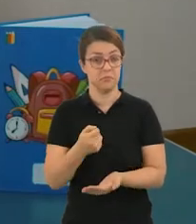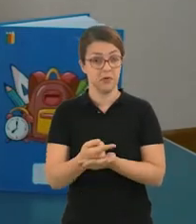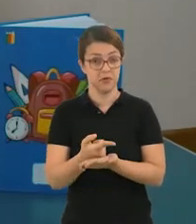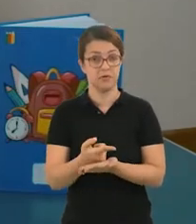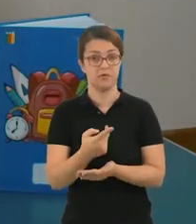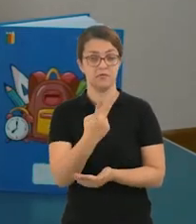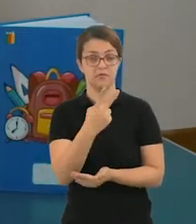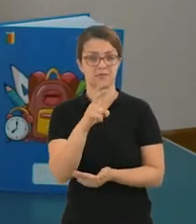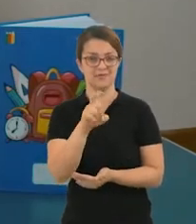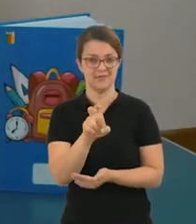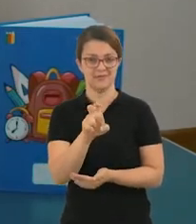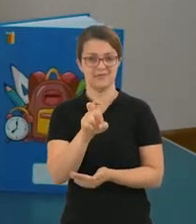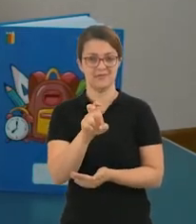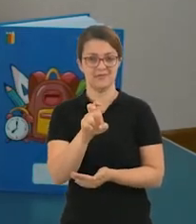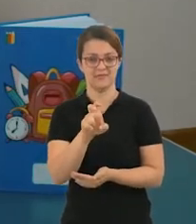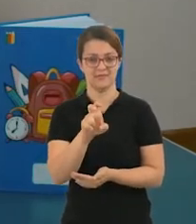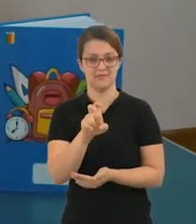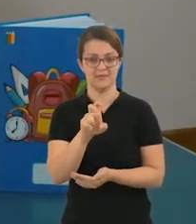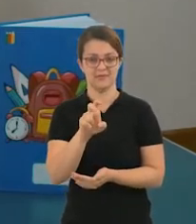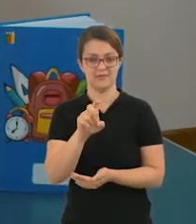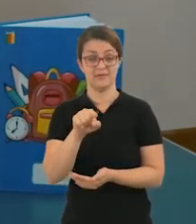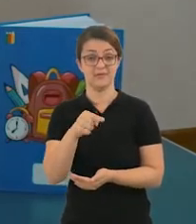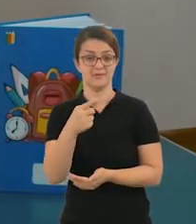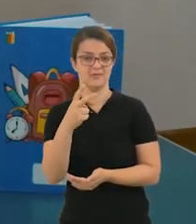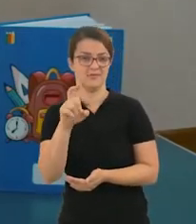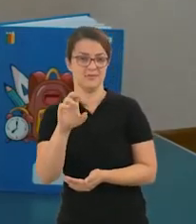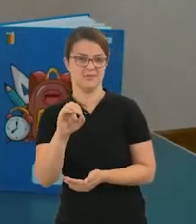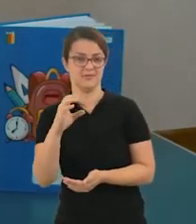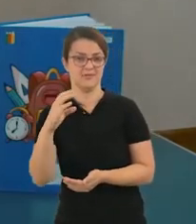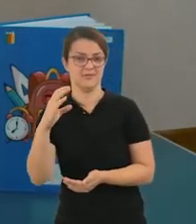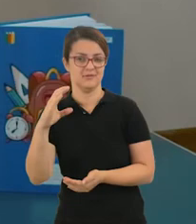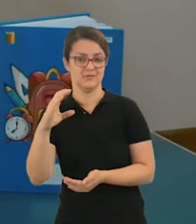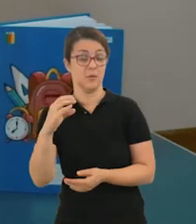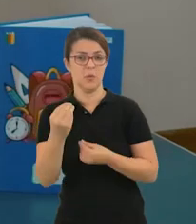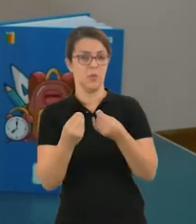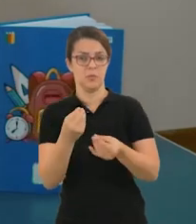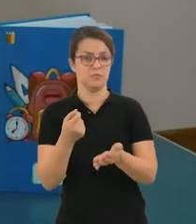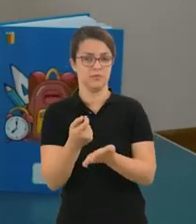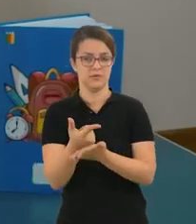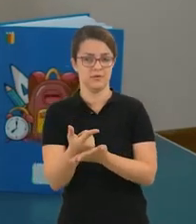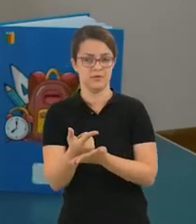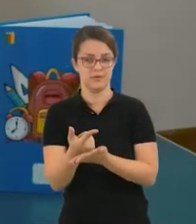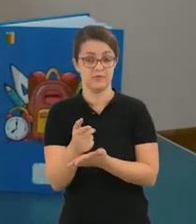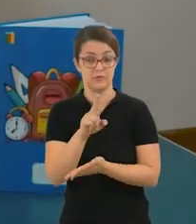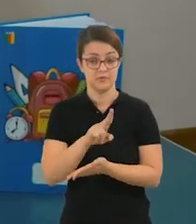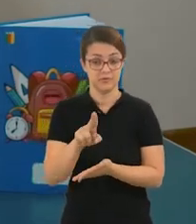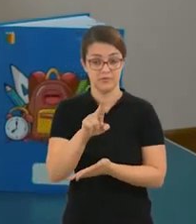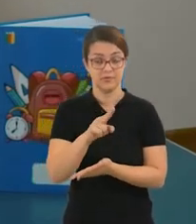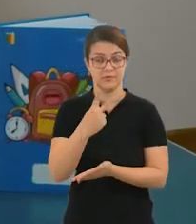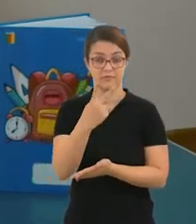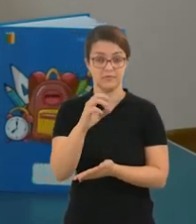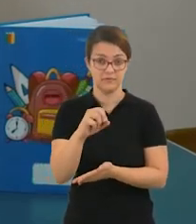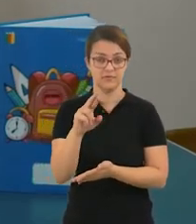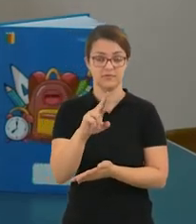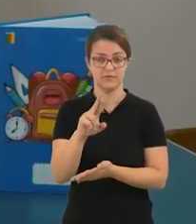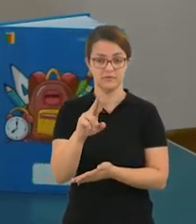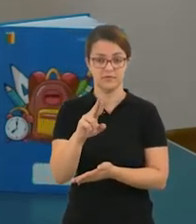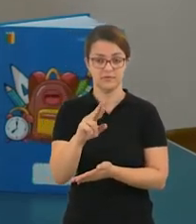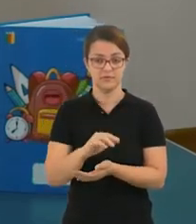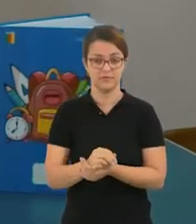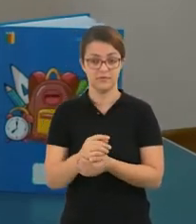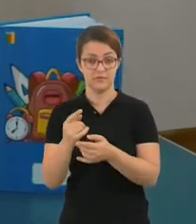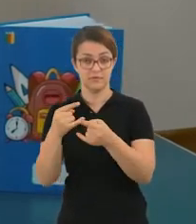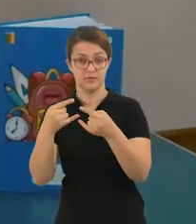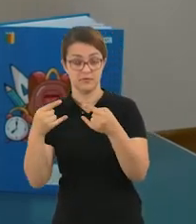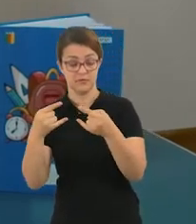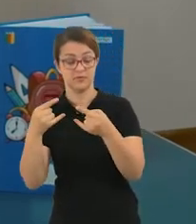custou R$ 25,50. Como que você pode pagar isso? Usando uma nota de R$ 20,00,